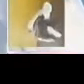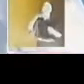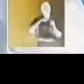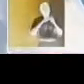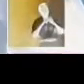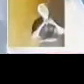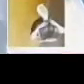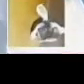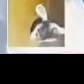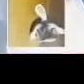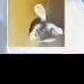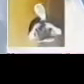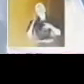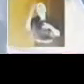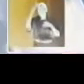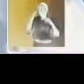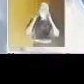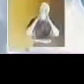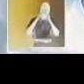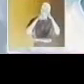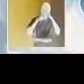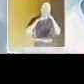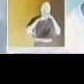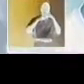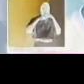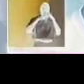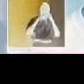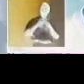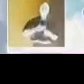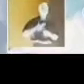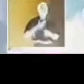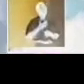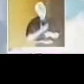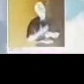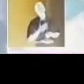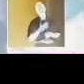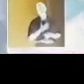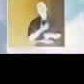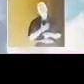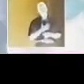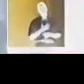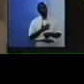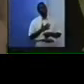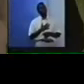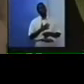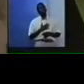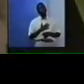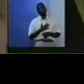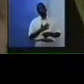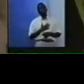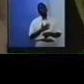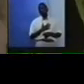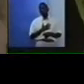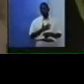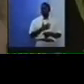vim fazer meu ninho em sua casa e repousar.